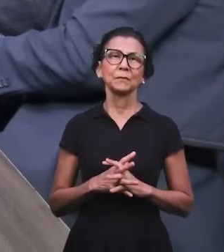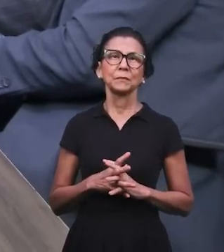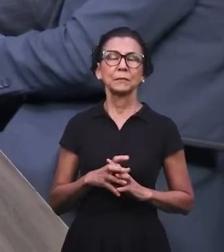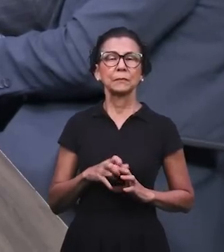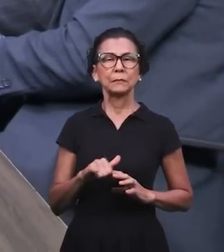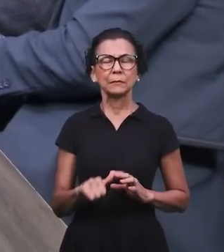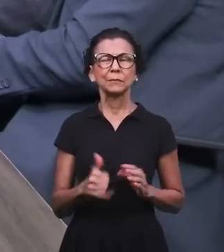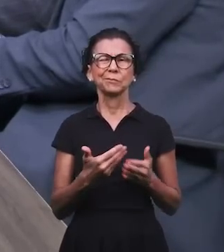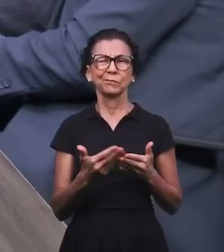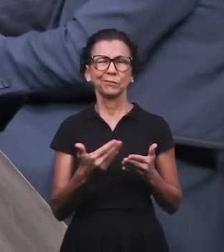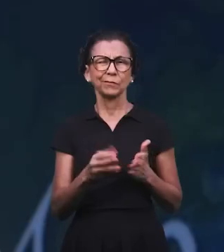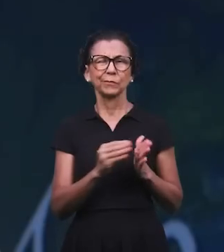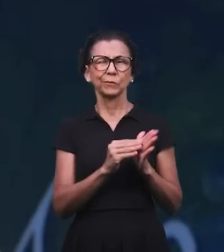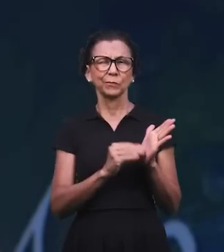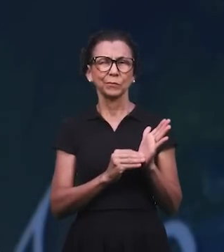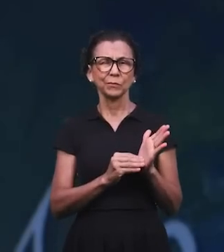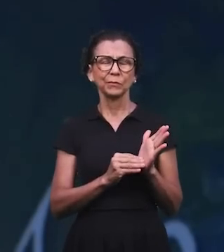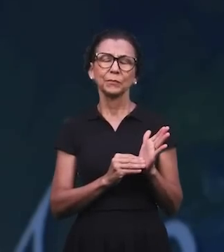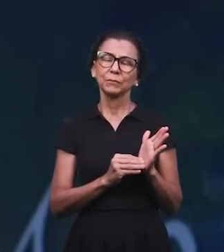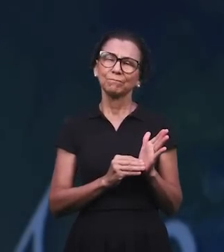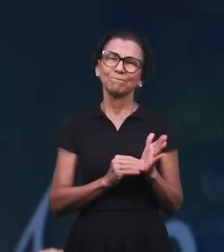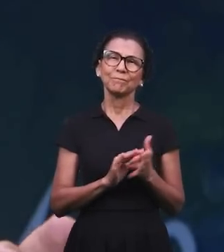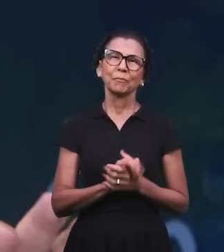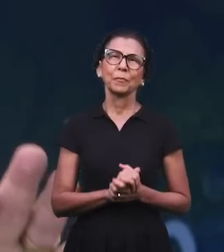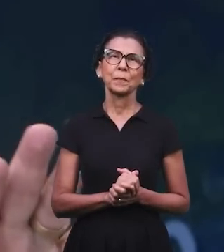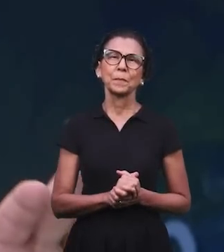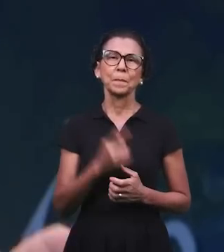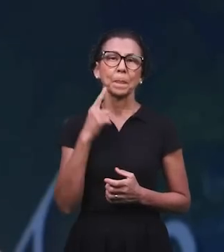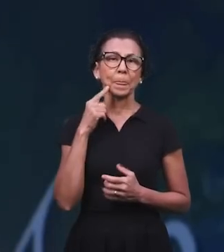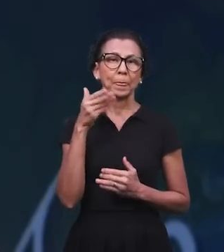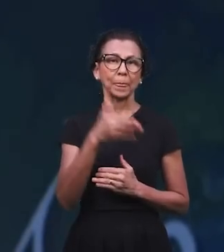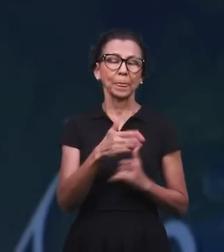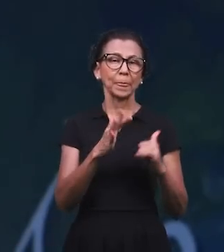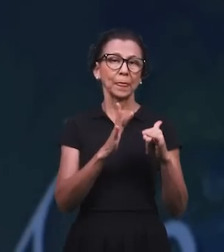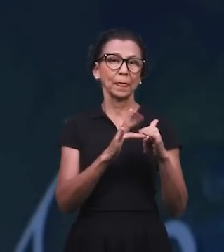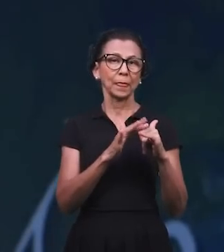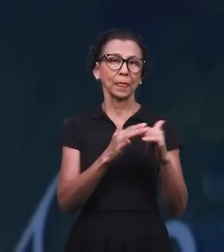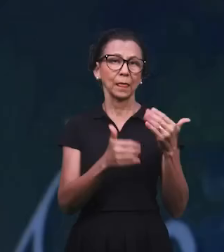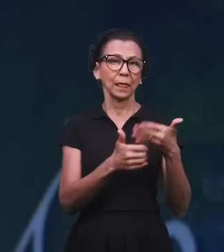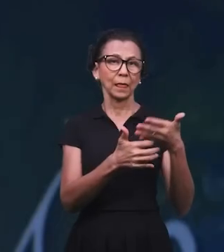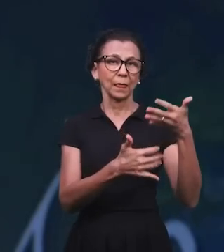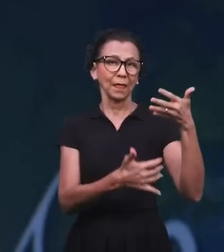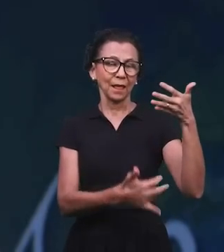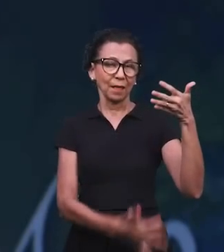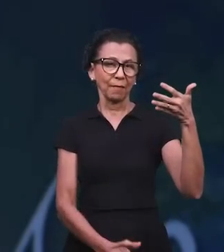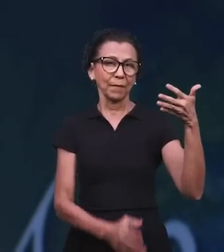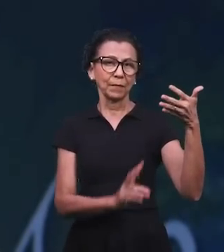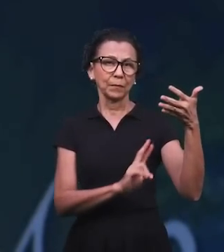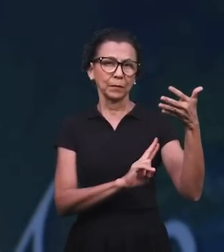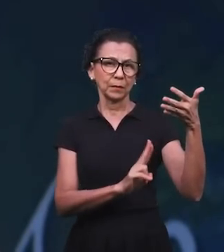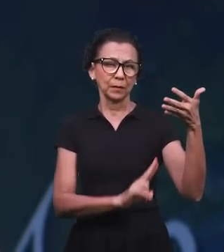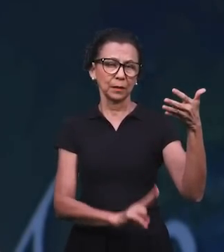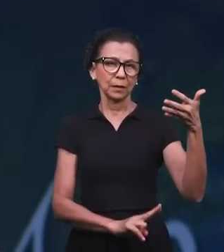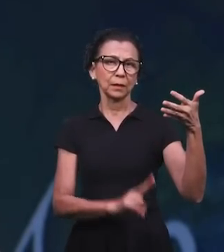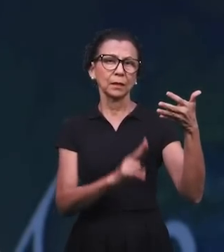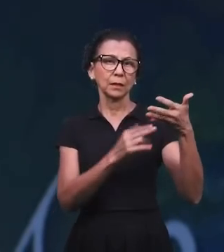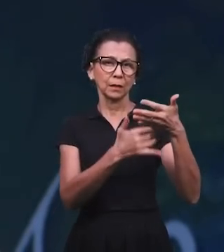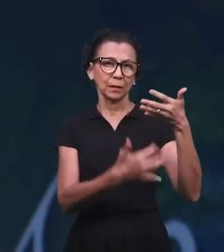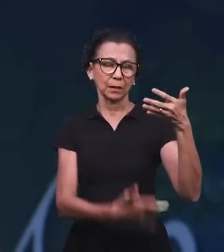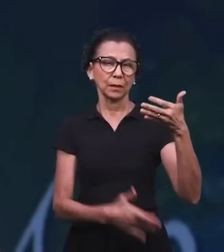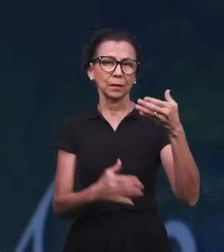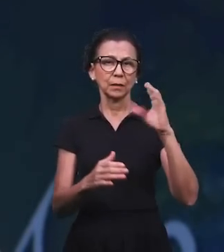Se algum irmão perdeu algum assunto anterior, nós voltamos a falar que está lá no nosso canal no YouTube. O irmão pode procurar na lista, na playlist do